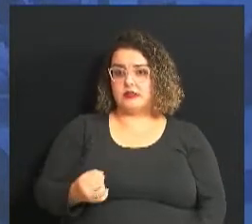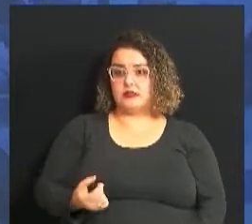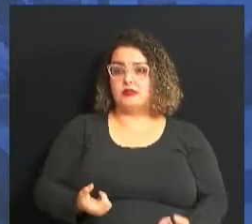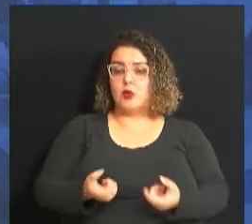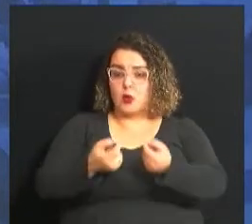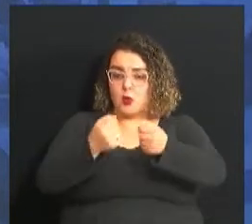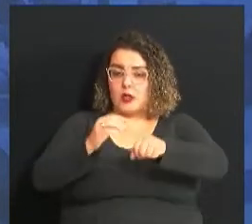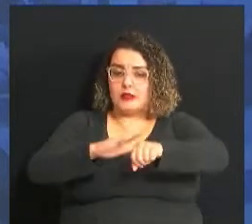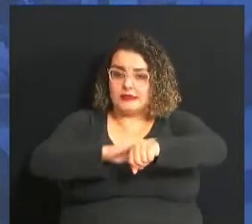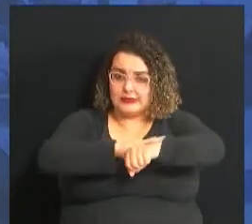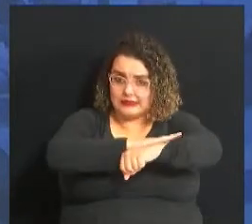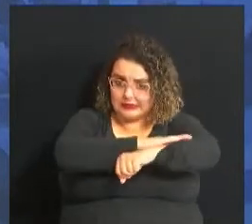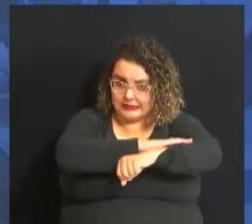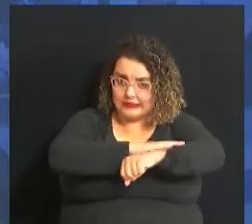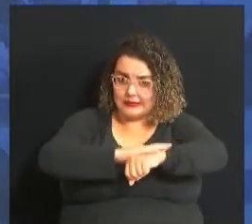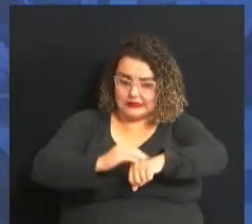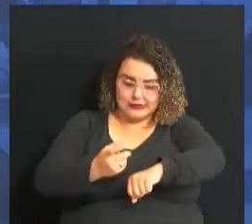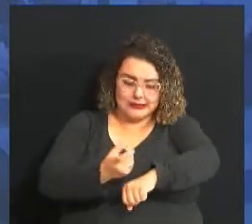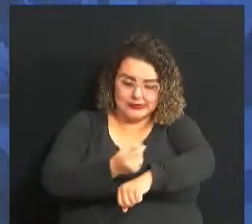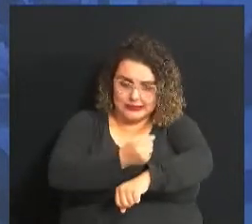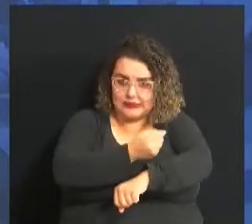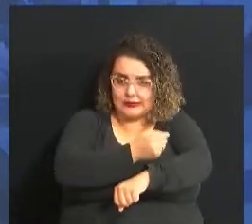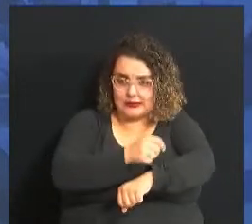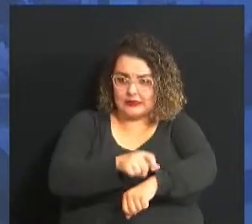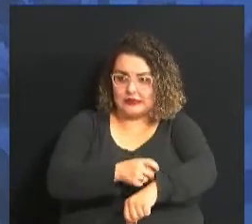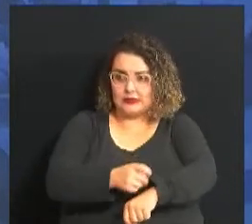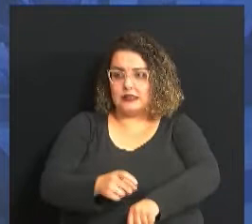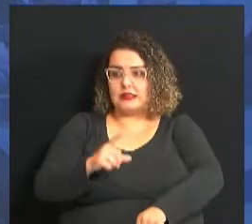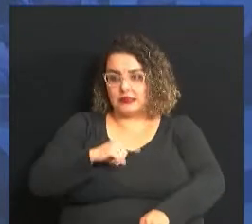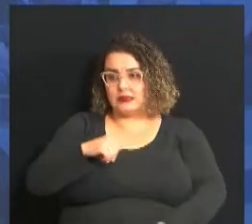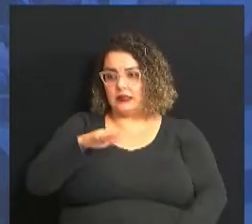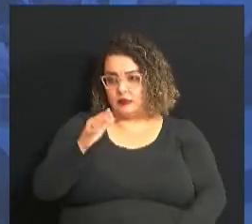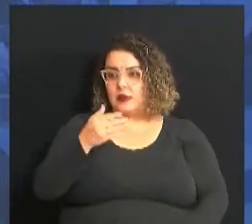também é um dos que mais atinge aí os homens?